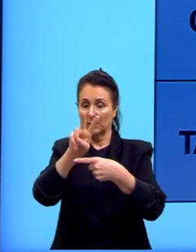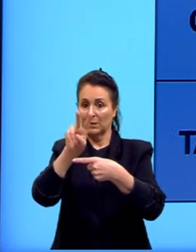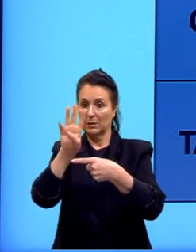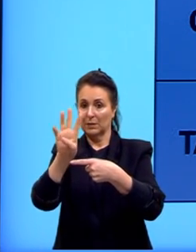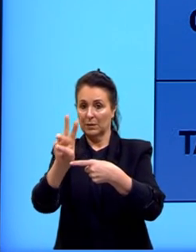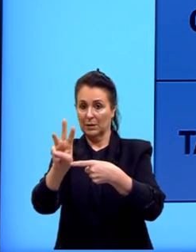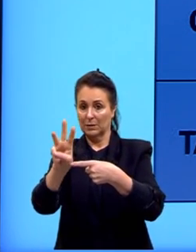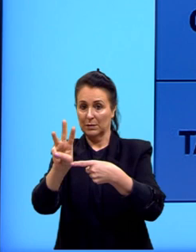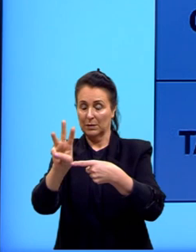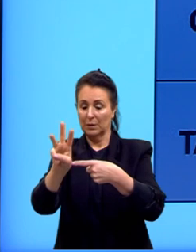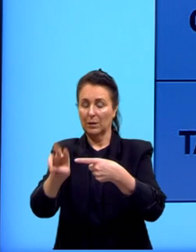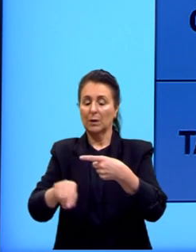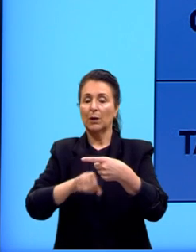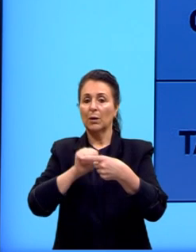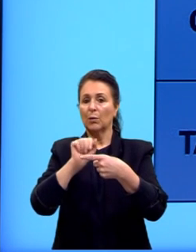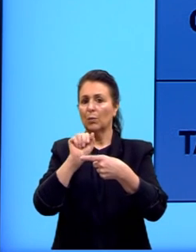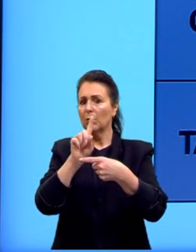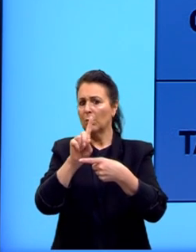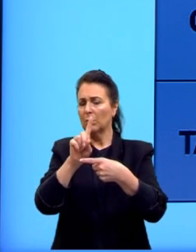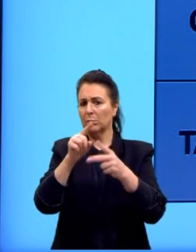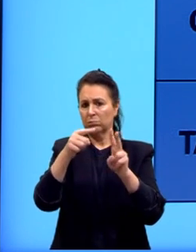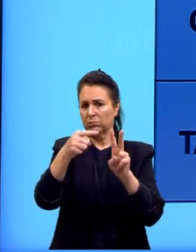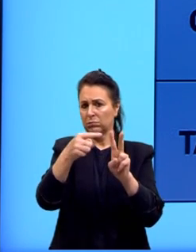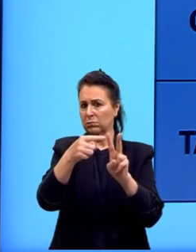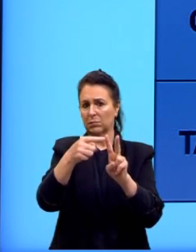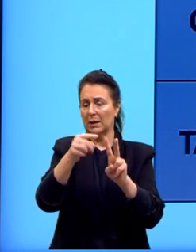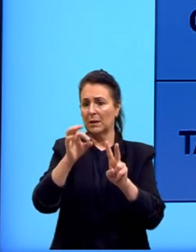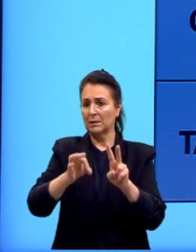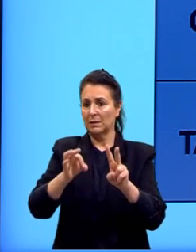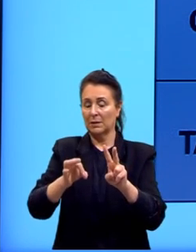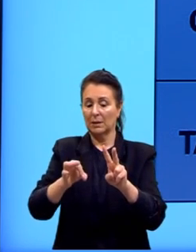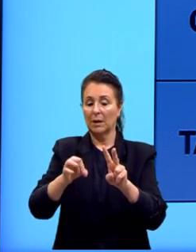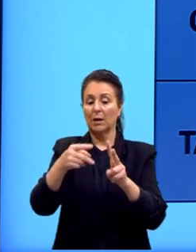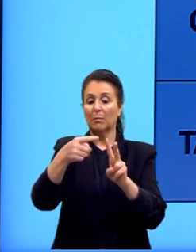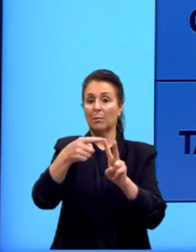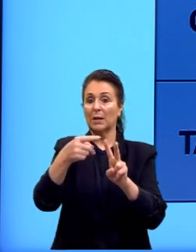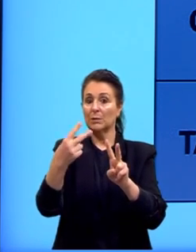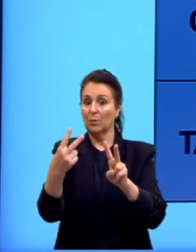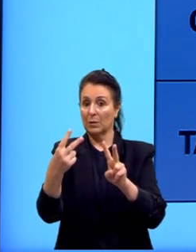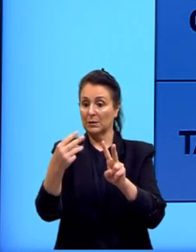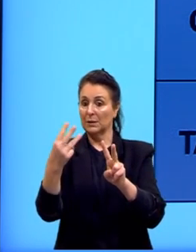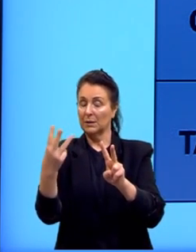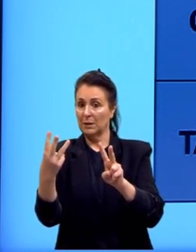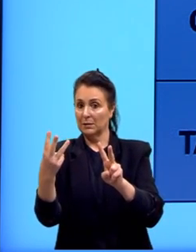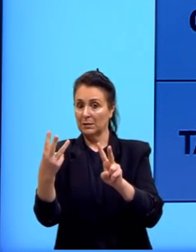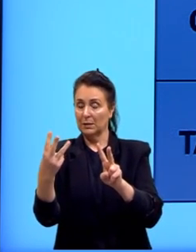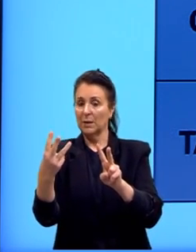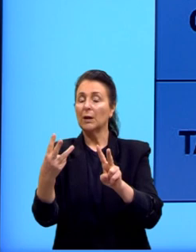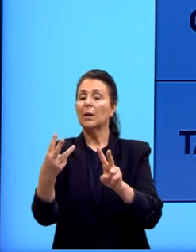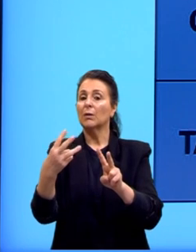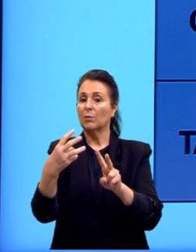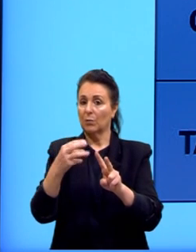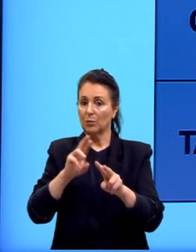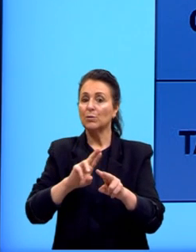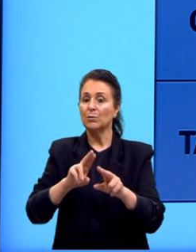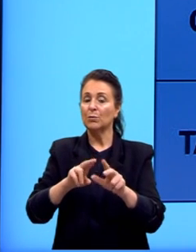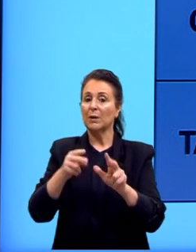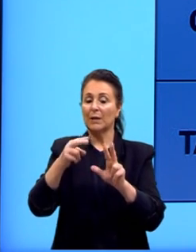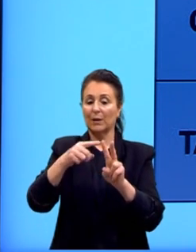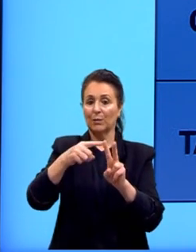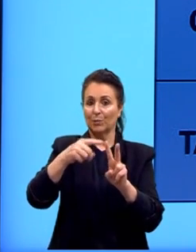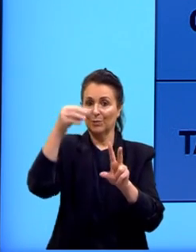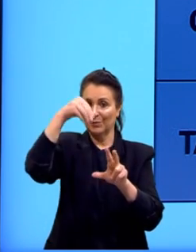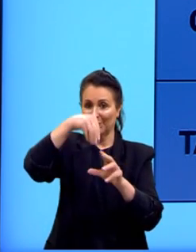não precisa porque a raiz de um exata né mas as raízes de dois e três permanecem então no formato de radical